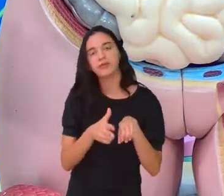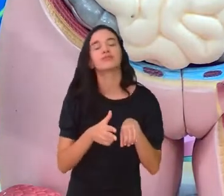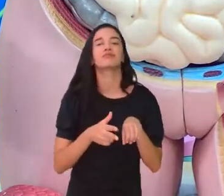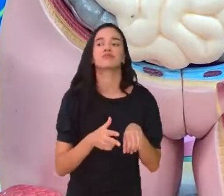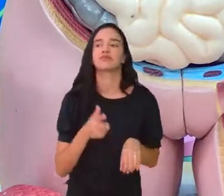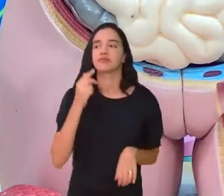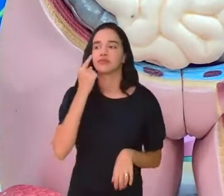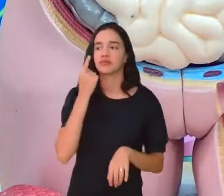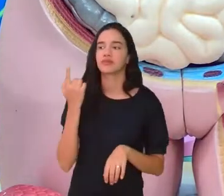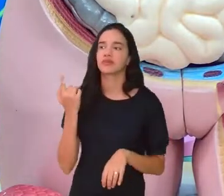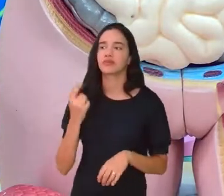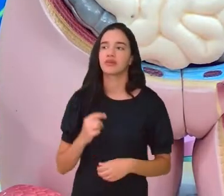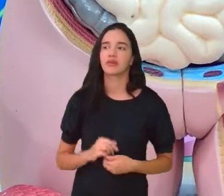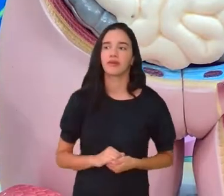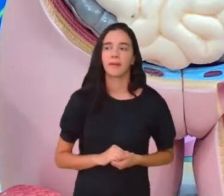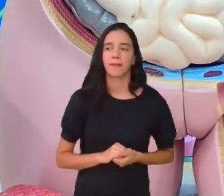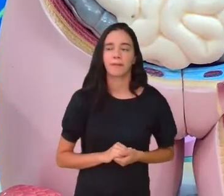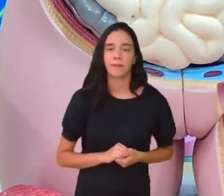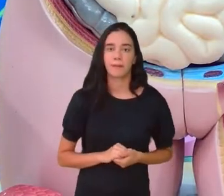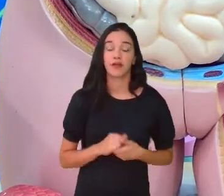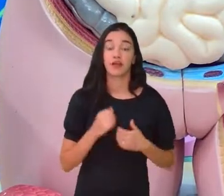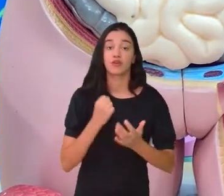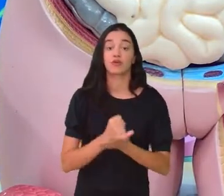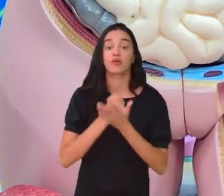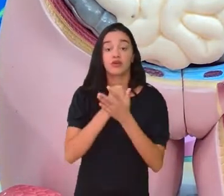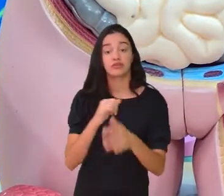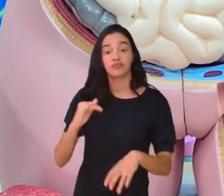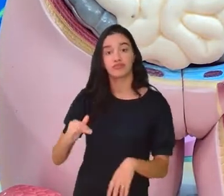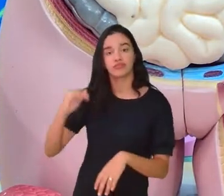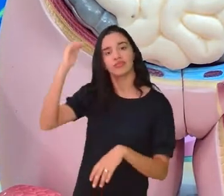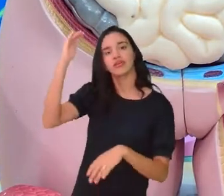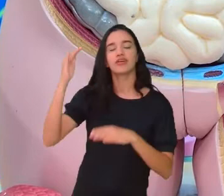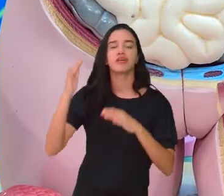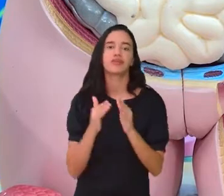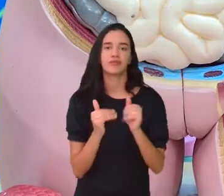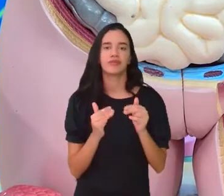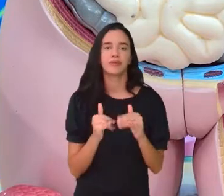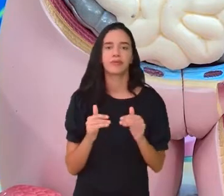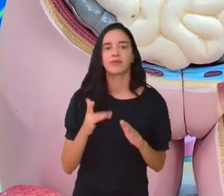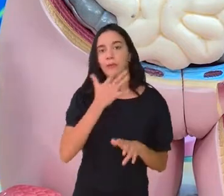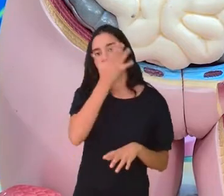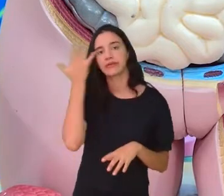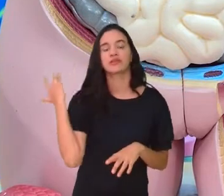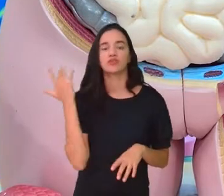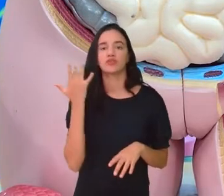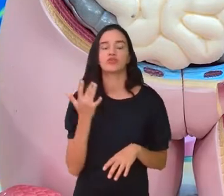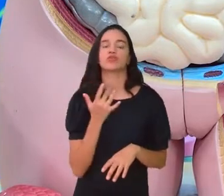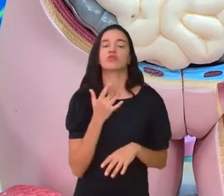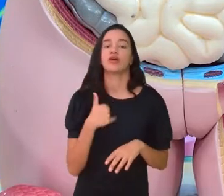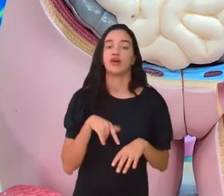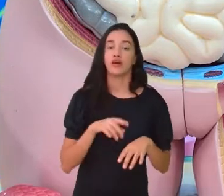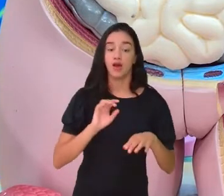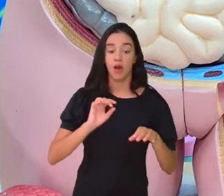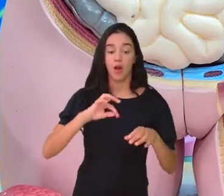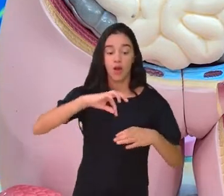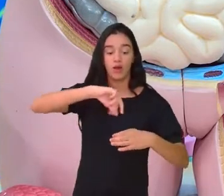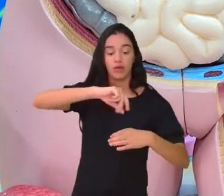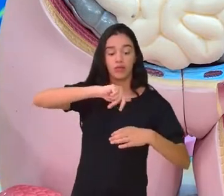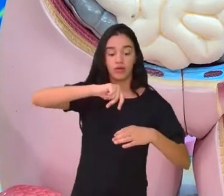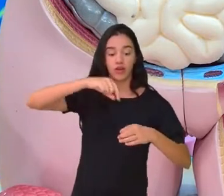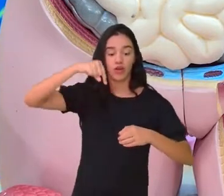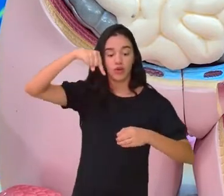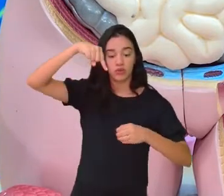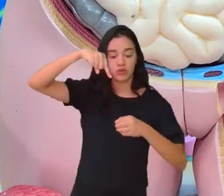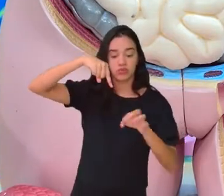ó. Com a ajuda do adulto, vocês vão pedir aí, olha, para alguém furar aí a tampa de vocês aí lá